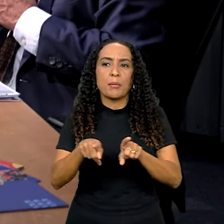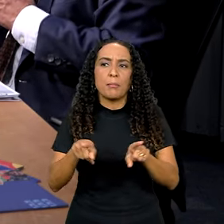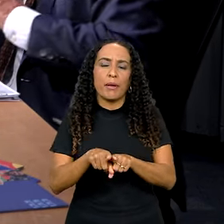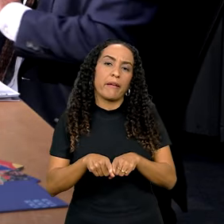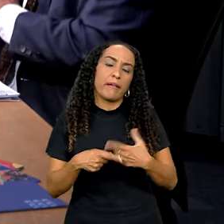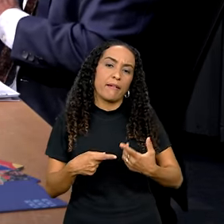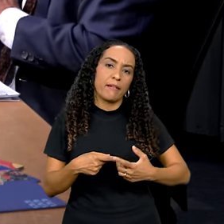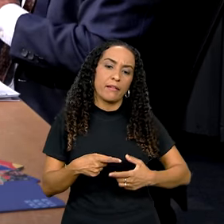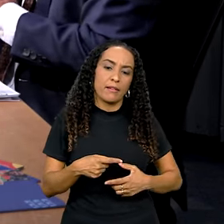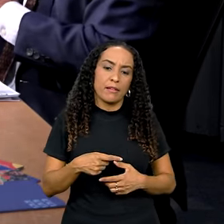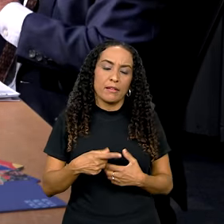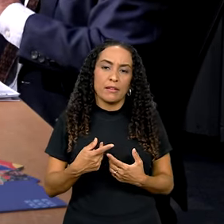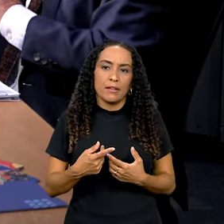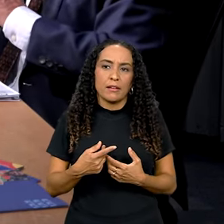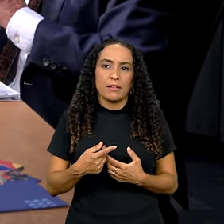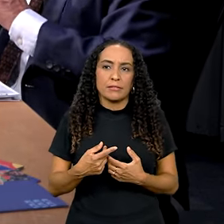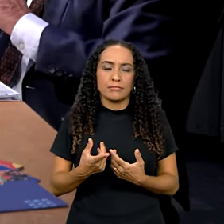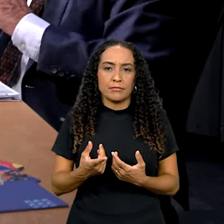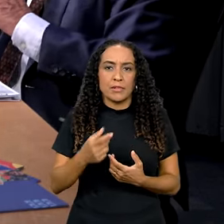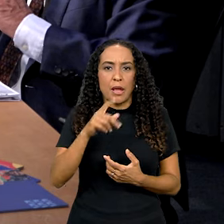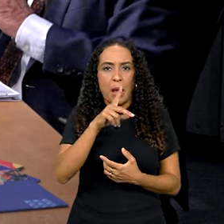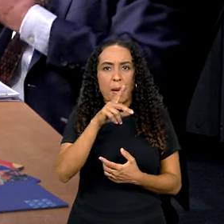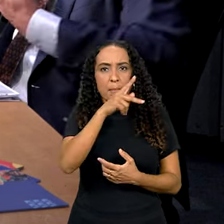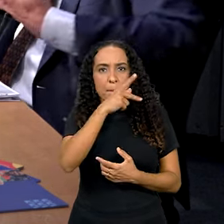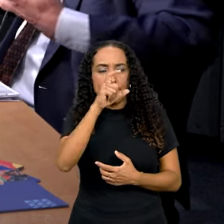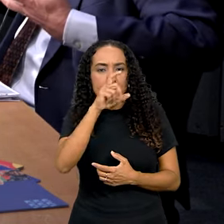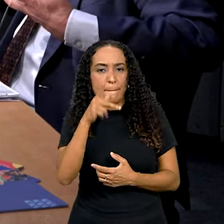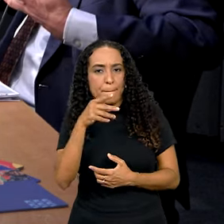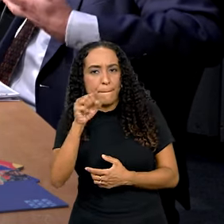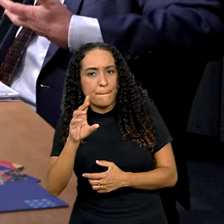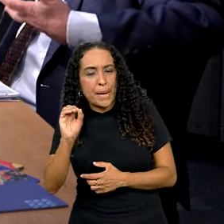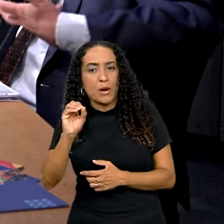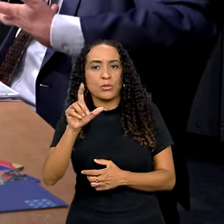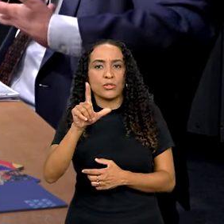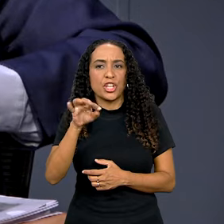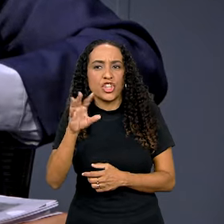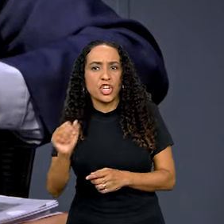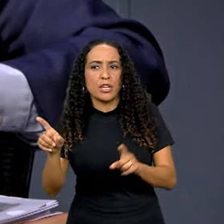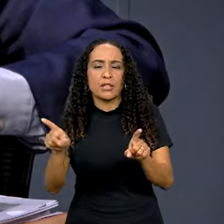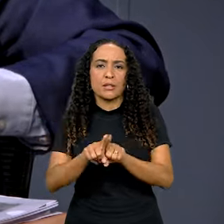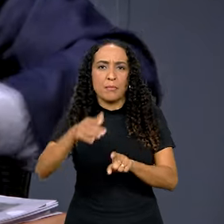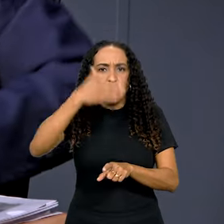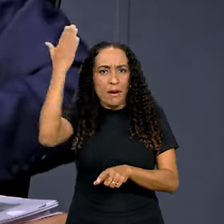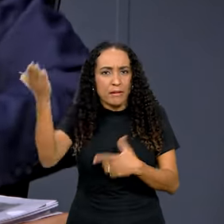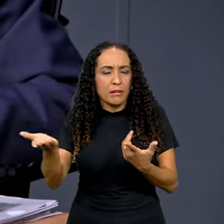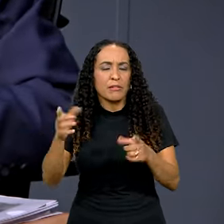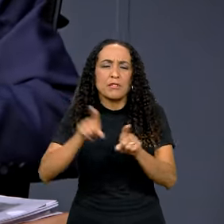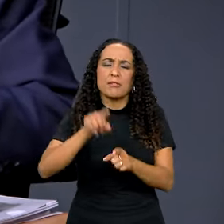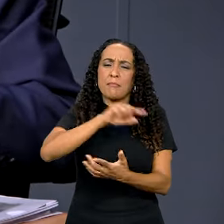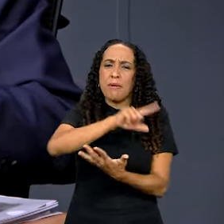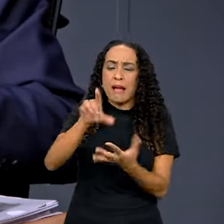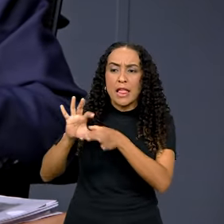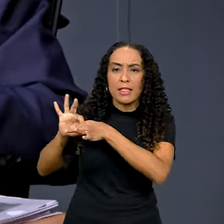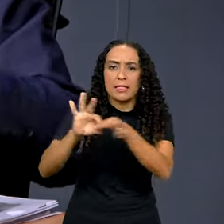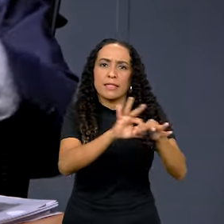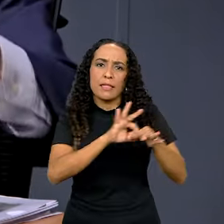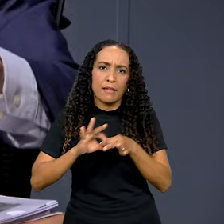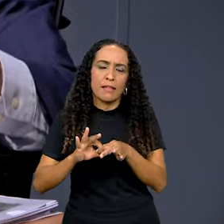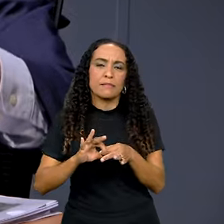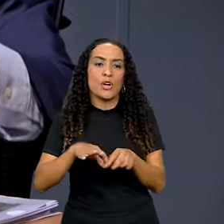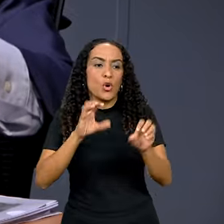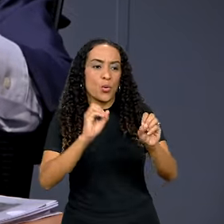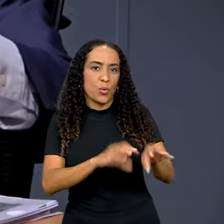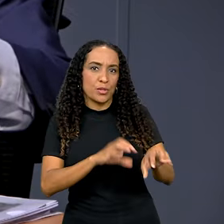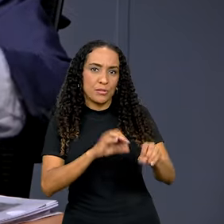Teixeira com o Ministério do Trabalho Paulo Marinho Ou seja a gente trabalha eh de forma muito integral